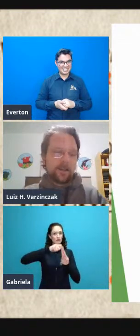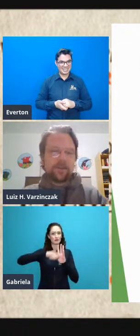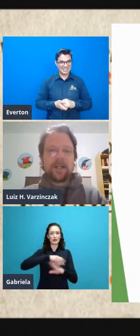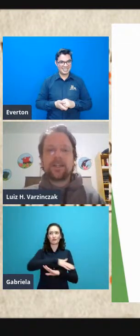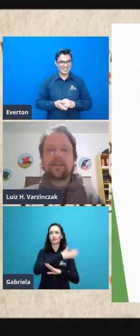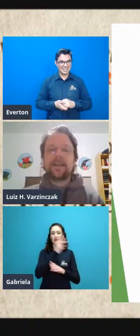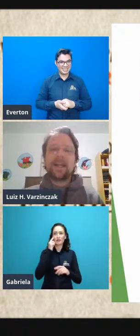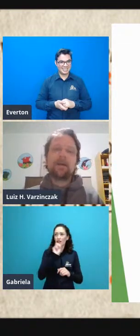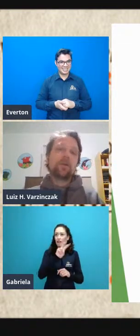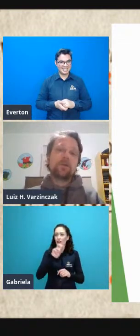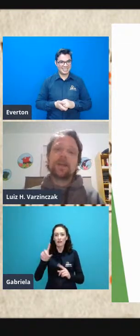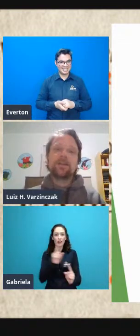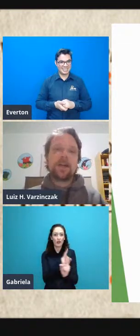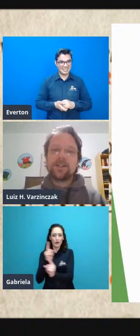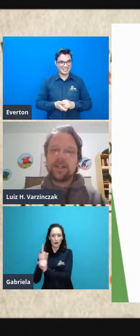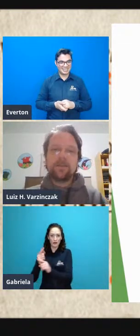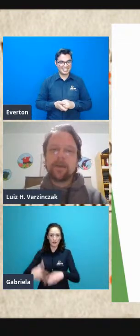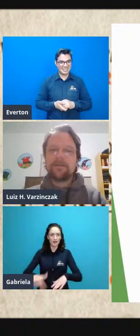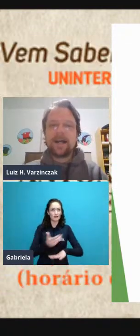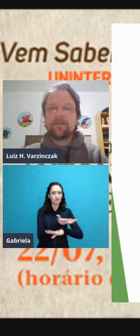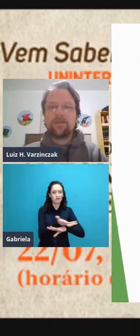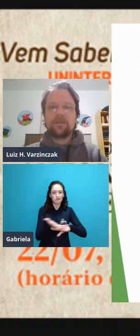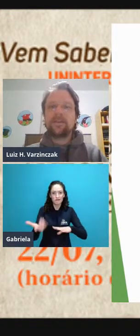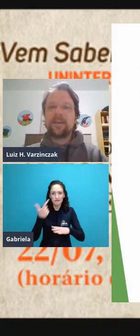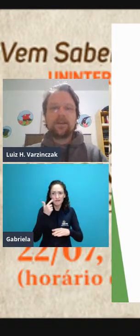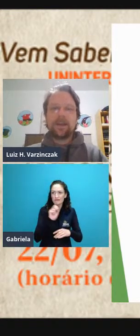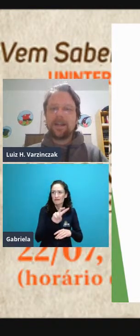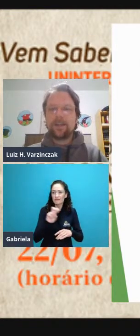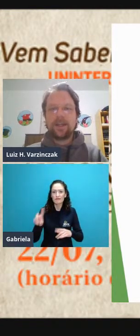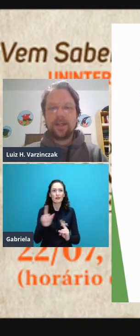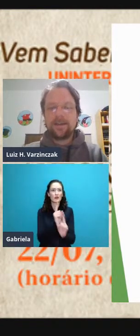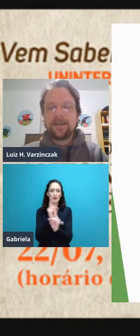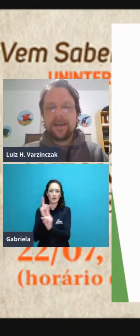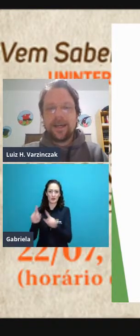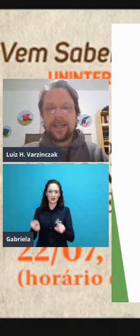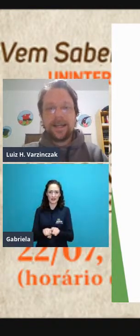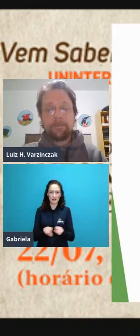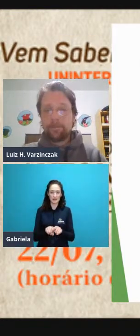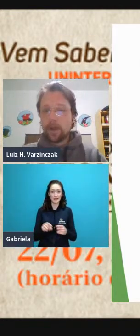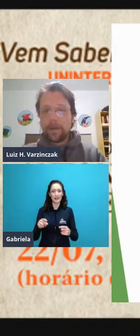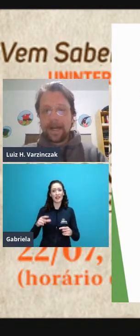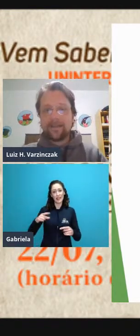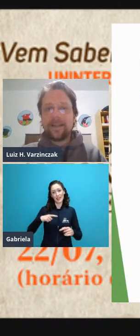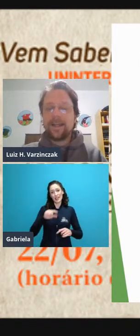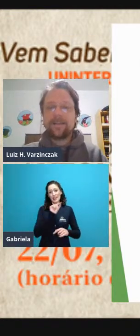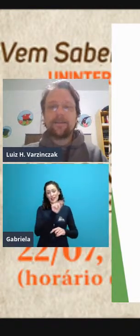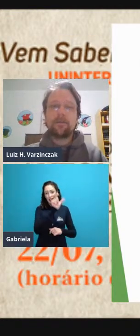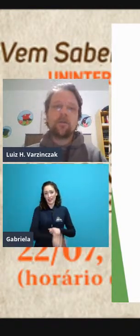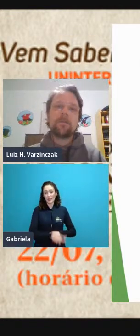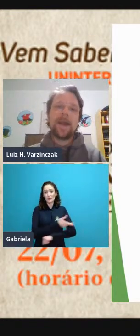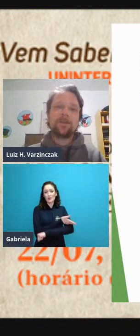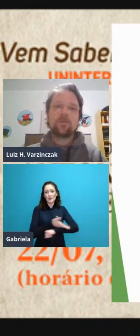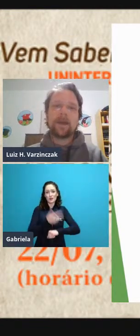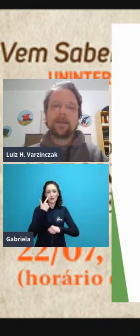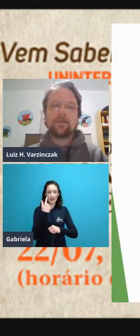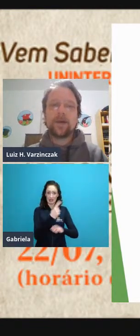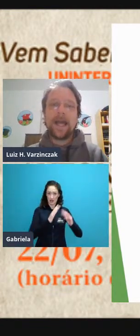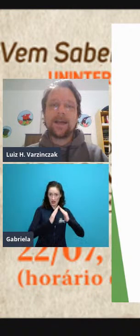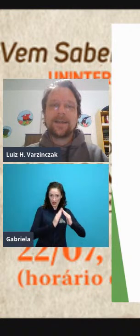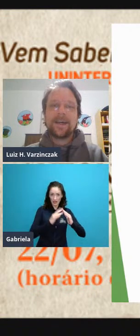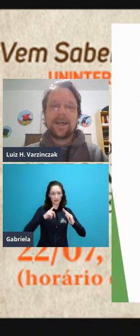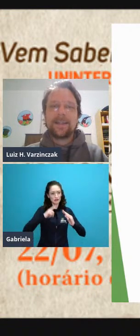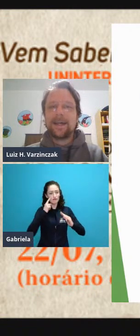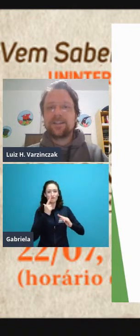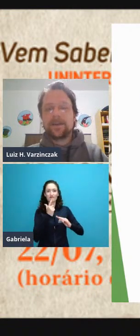de ter nos jardins, né? Ele acabou estudando em jardins privados dos vizinhos que ele tinha, da própria casa dele, desenvolveu um método para